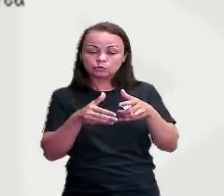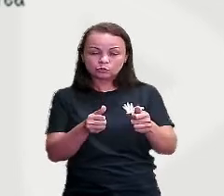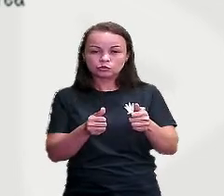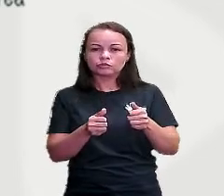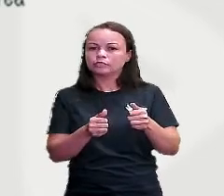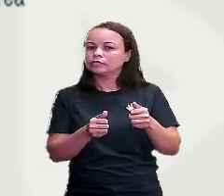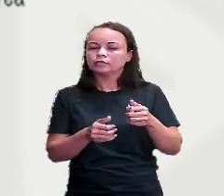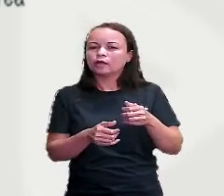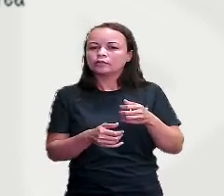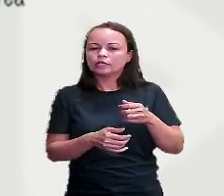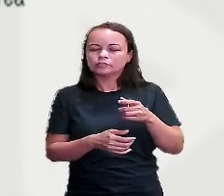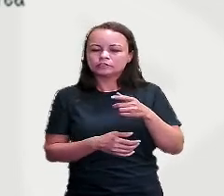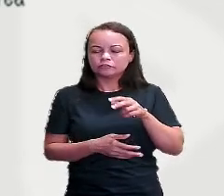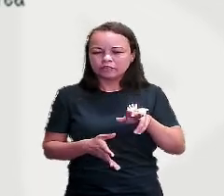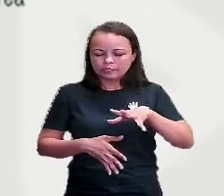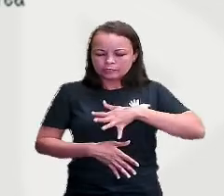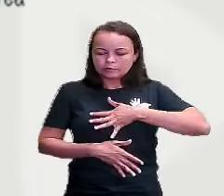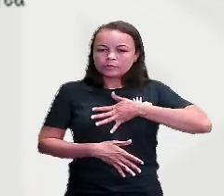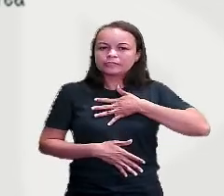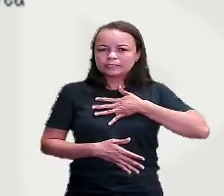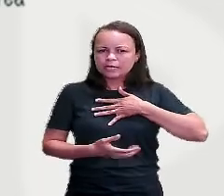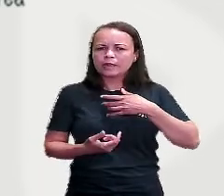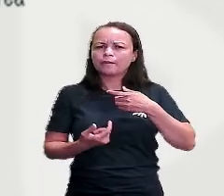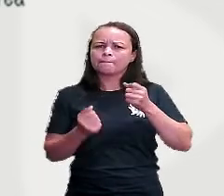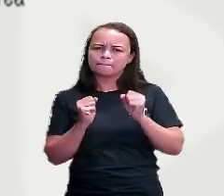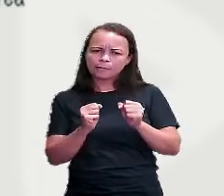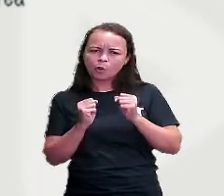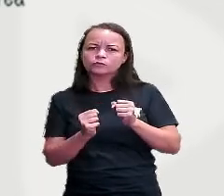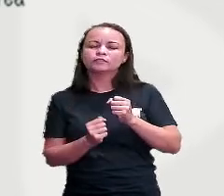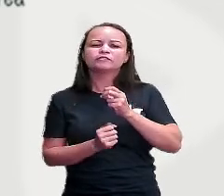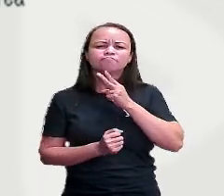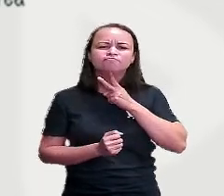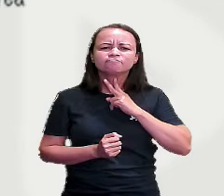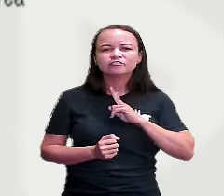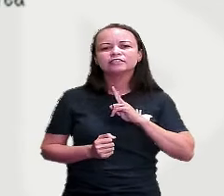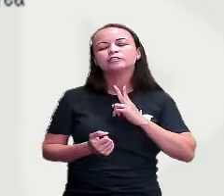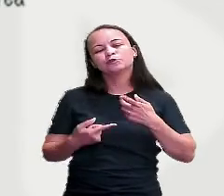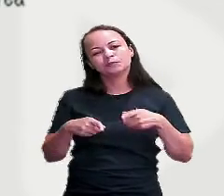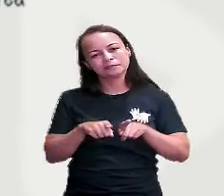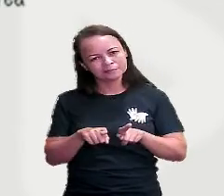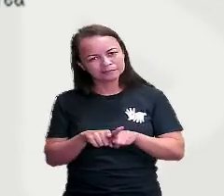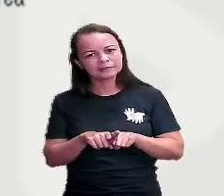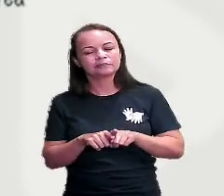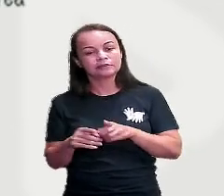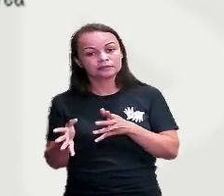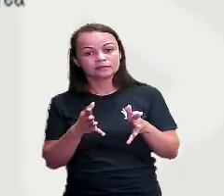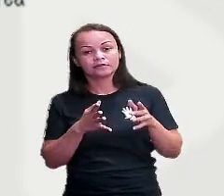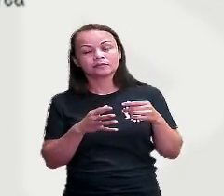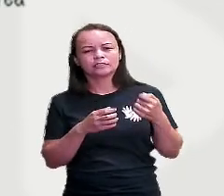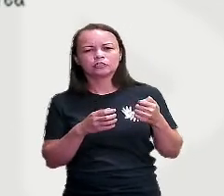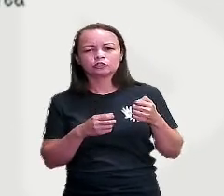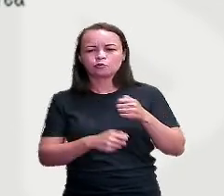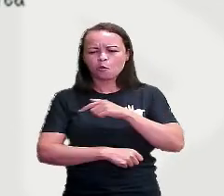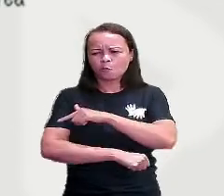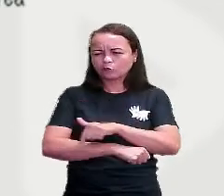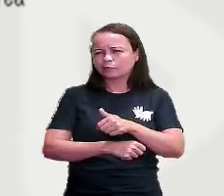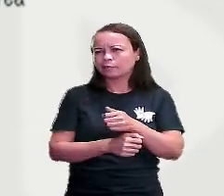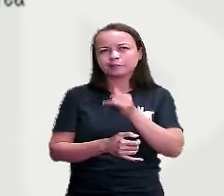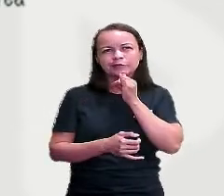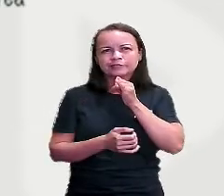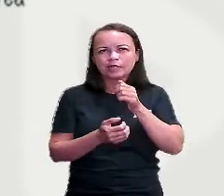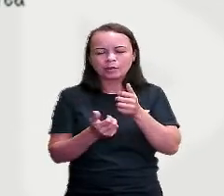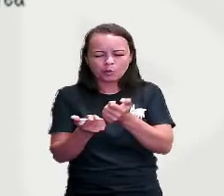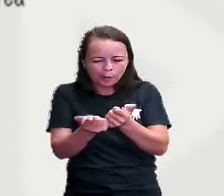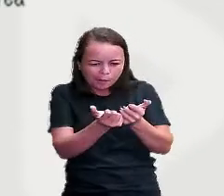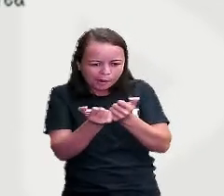dá prazer pode também ser viciante. E aí entenda tudo. Desde um comportamento de estar, sei lá, jogando